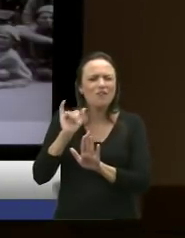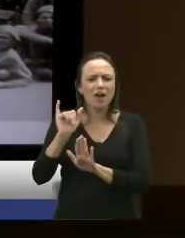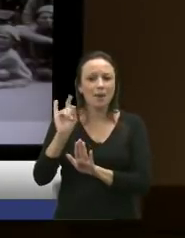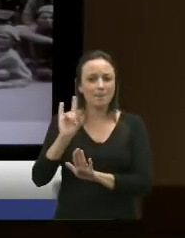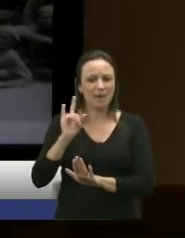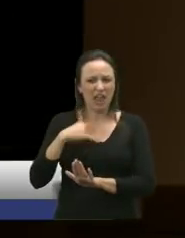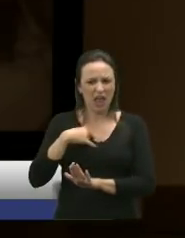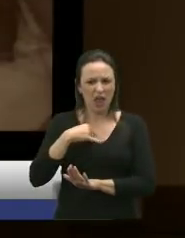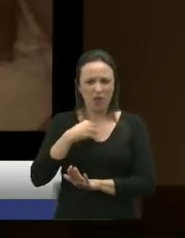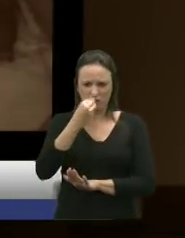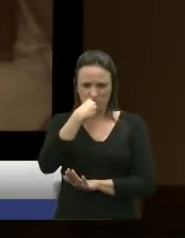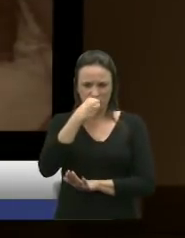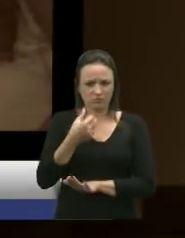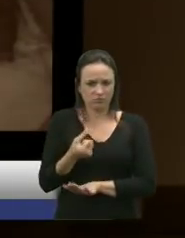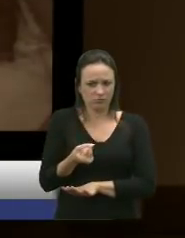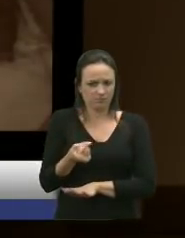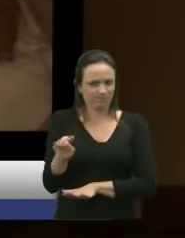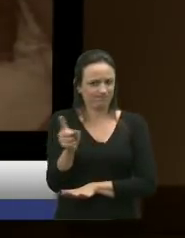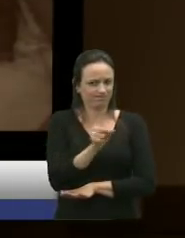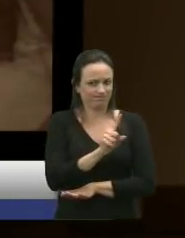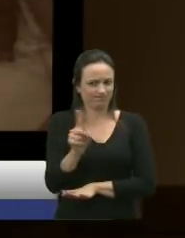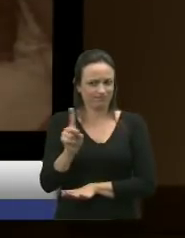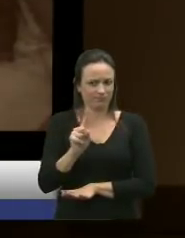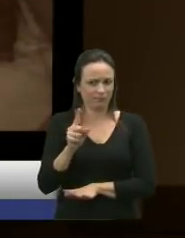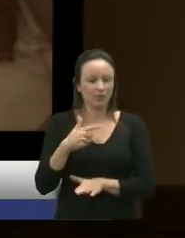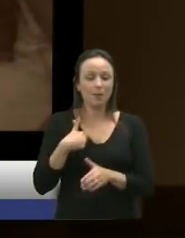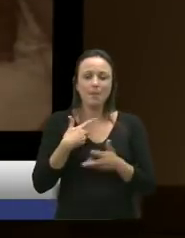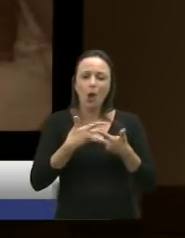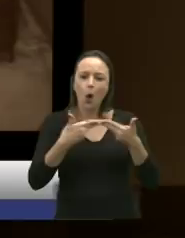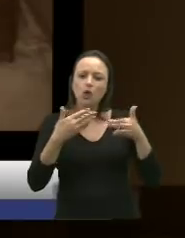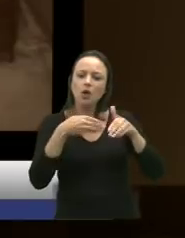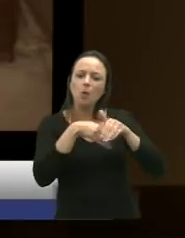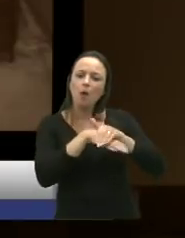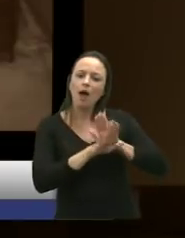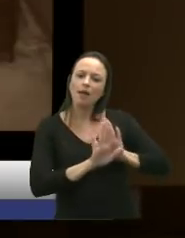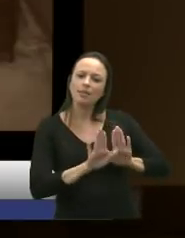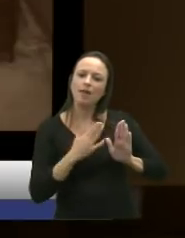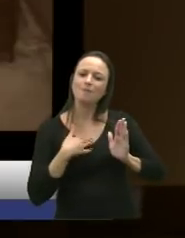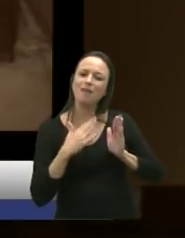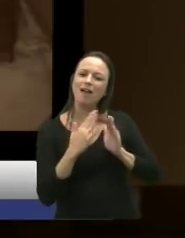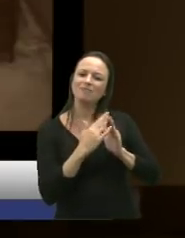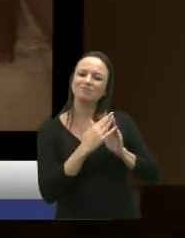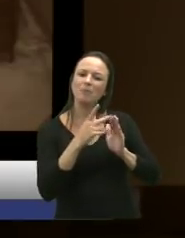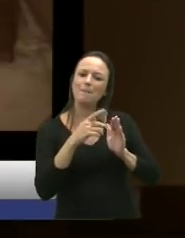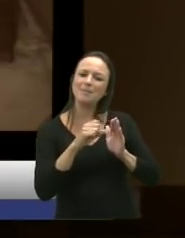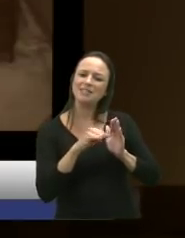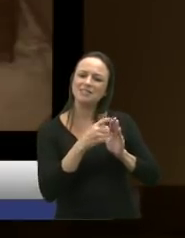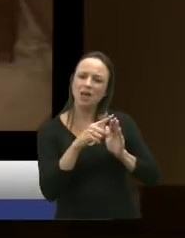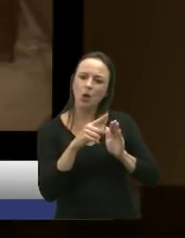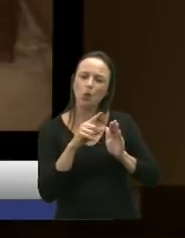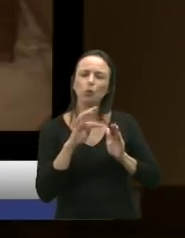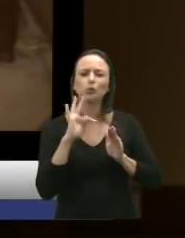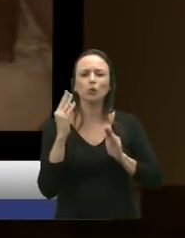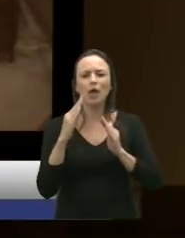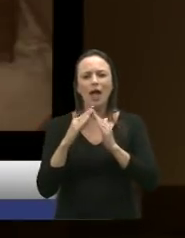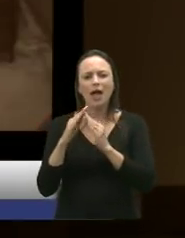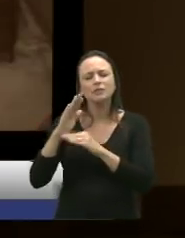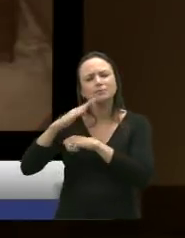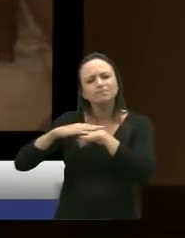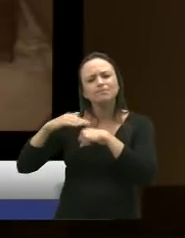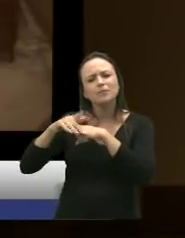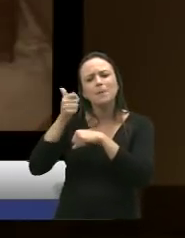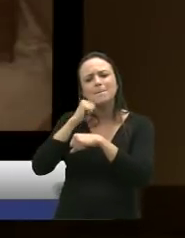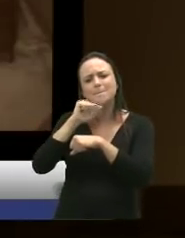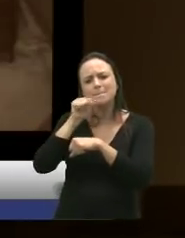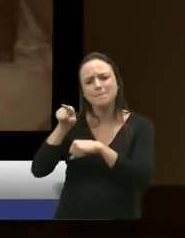covardia. As minhas coisas ficarão aqui guardadas na pensão. Que todos de casa consolem mamãe, para que ela